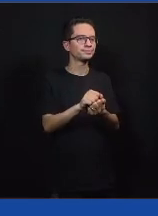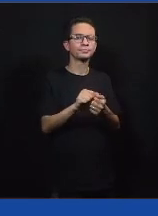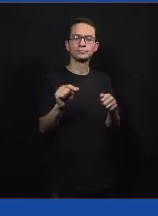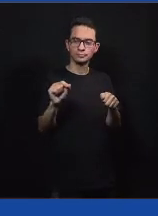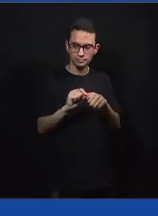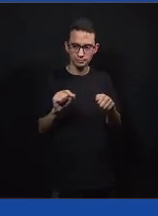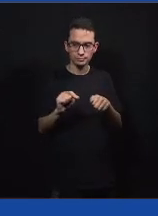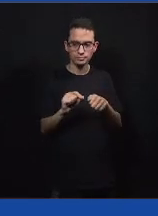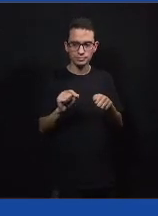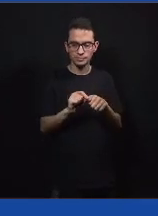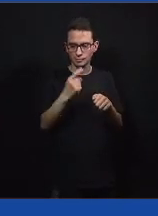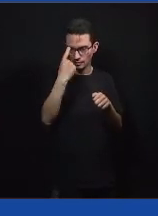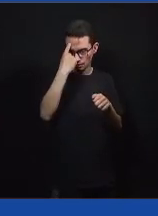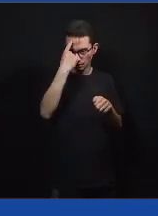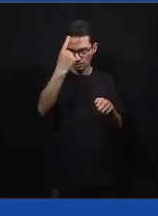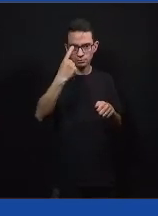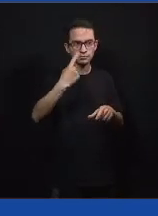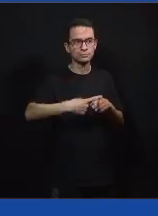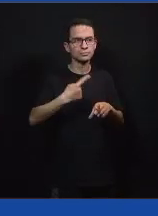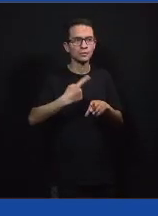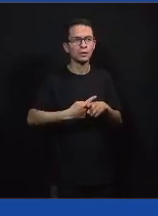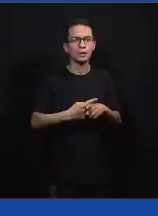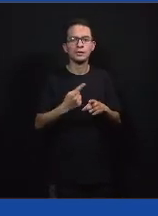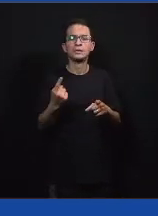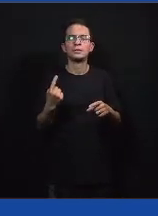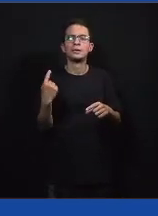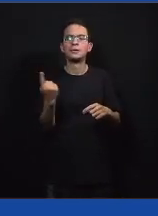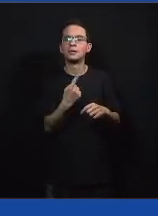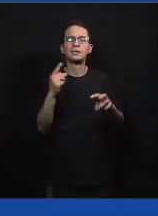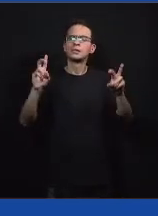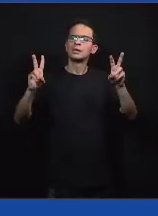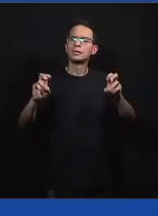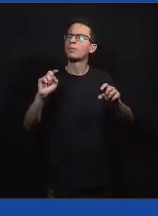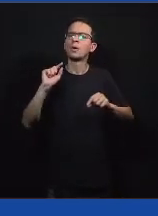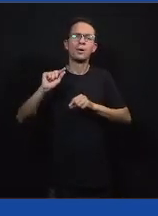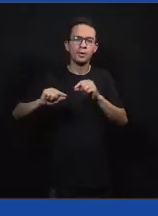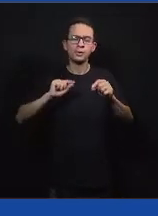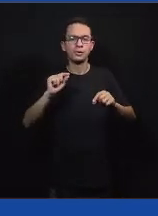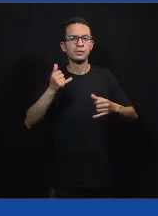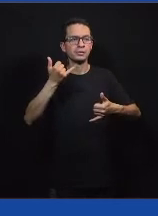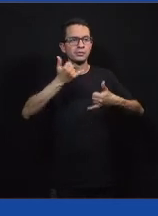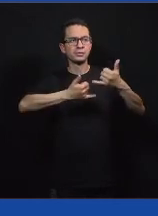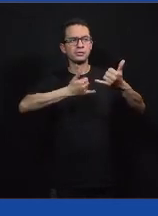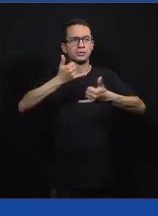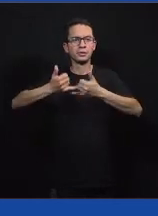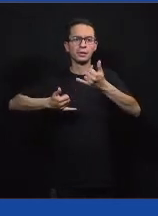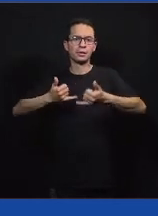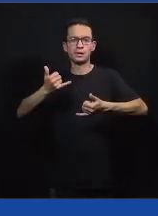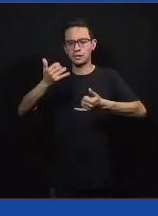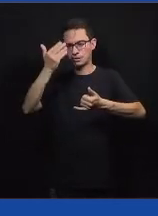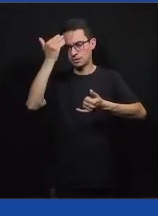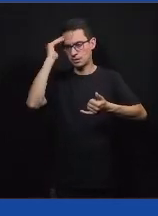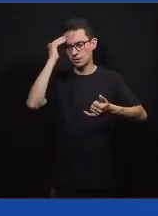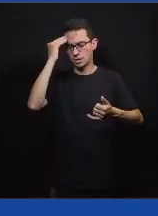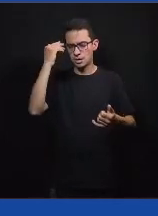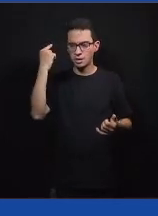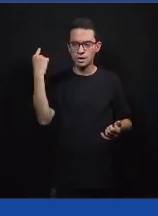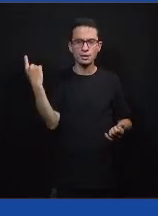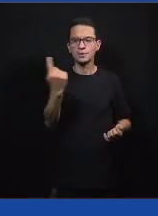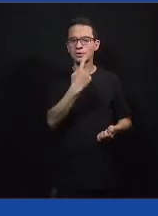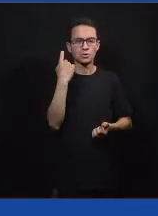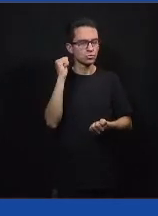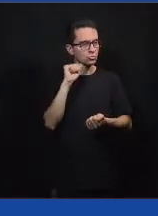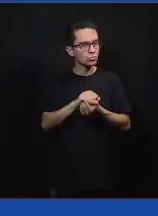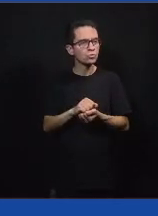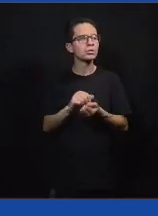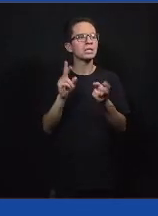ter visualização de como os agentes na Terra gente tinha um lema que a gente brincar você não me deram Firefox inventou uma vez a gente sempre